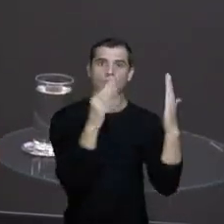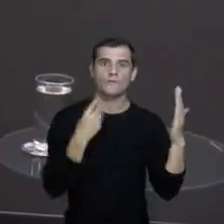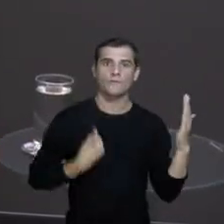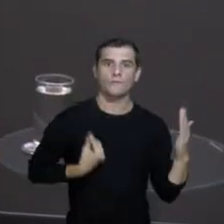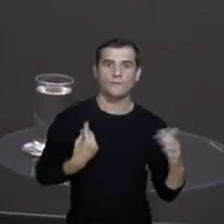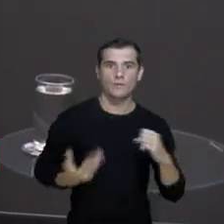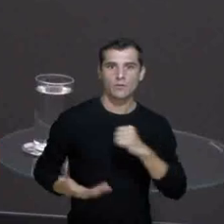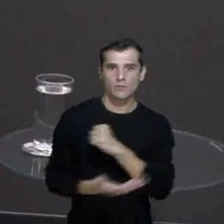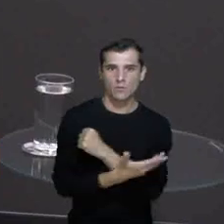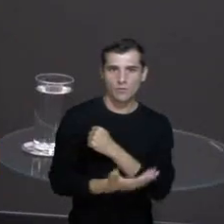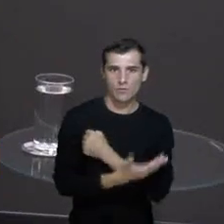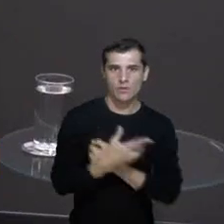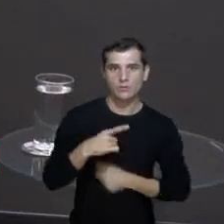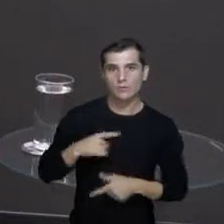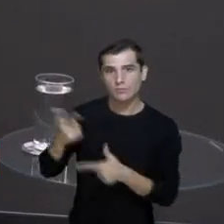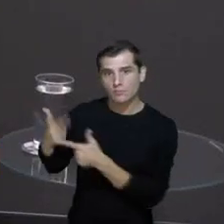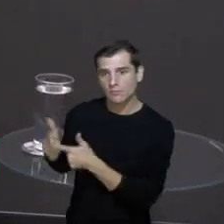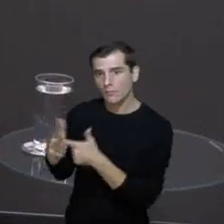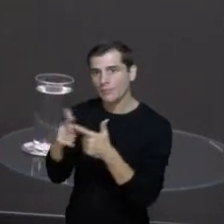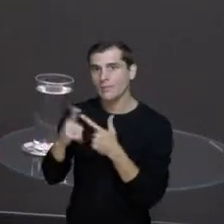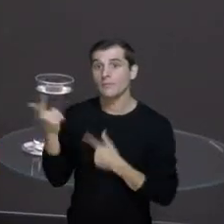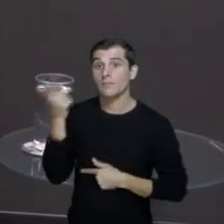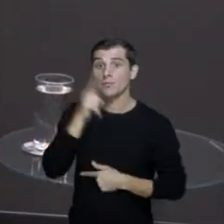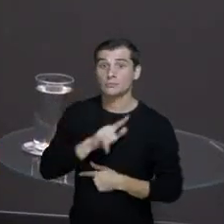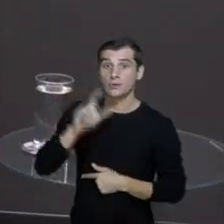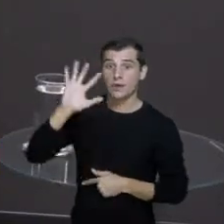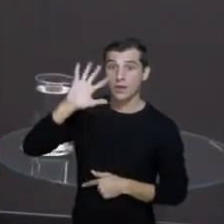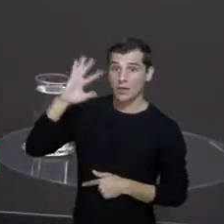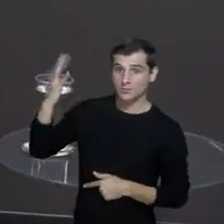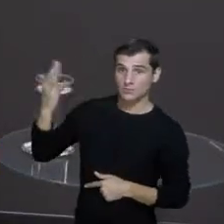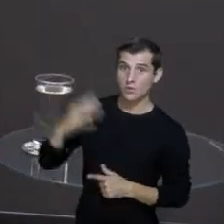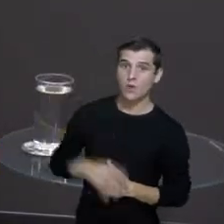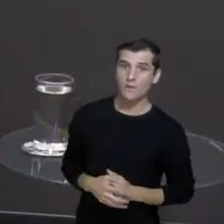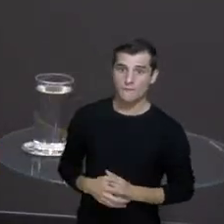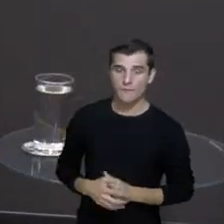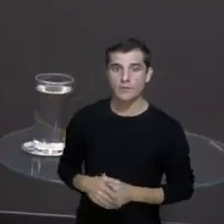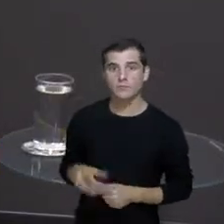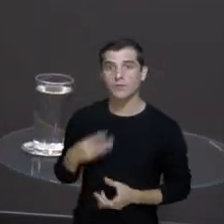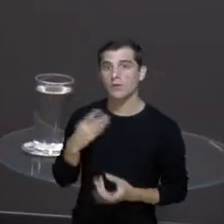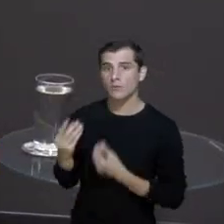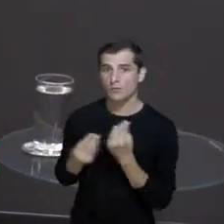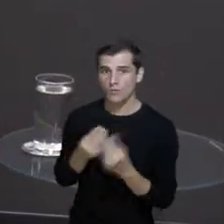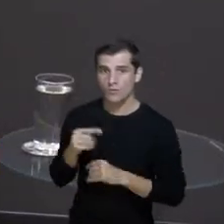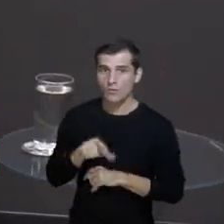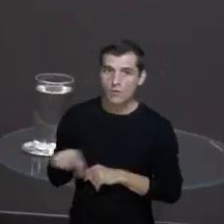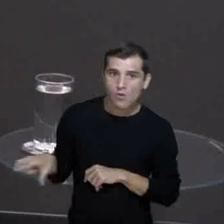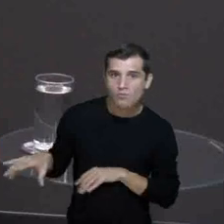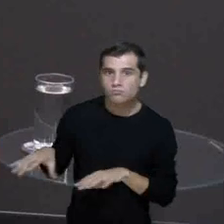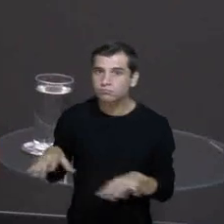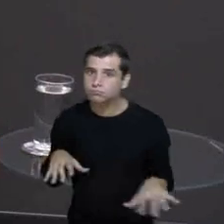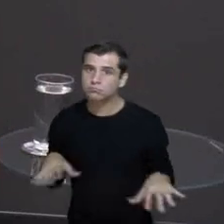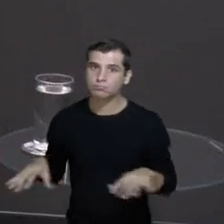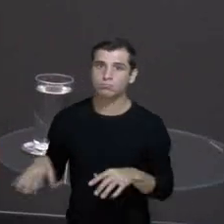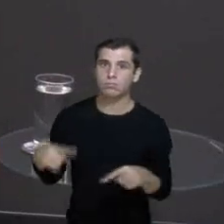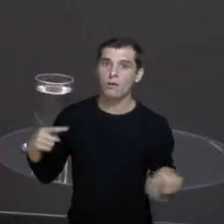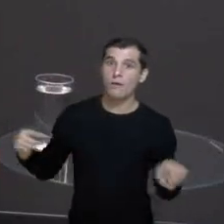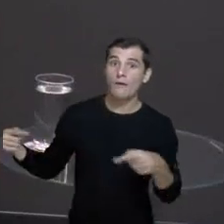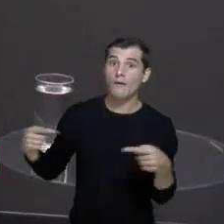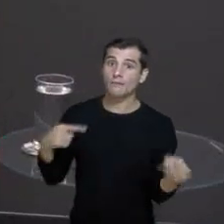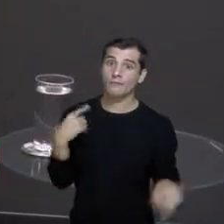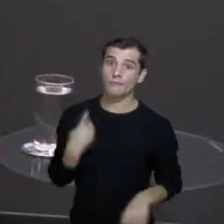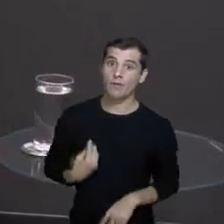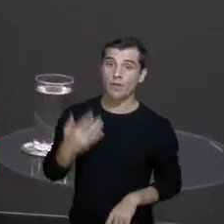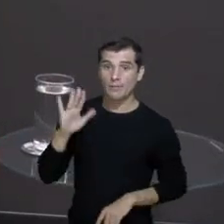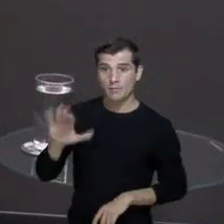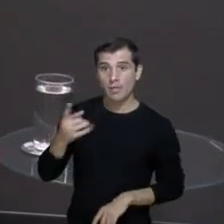esses problemas sem hipocrisia fugindo da dividida não vou entrar com num rolo Mas sabendo que a sociedade